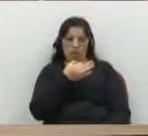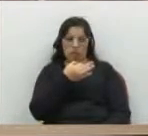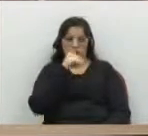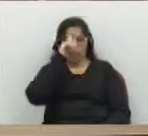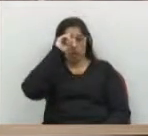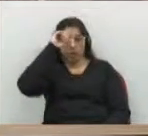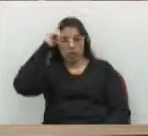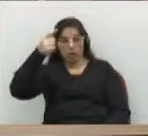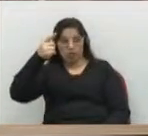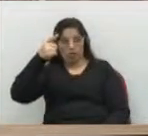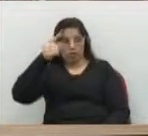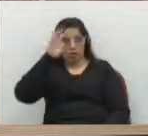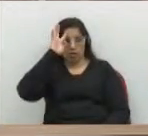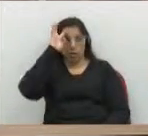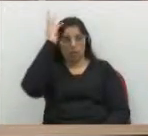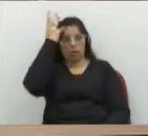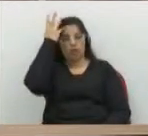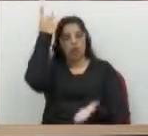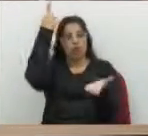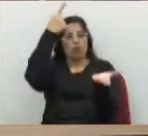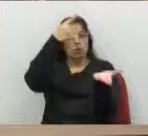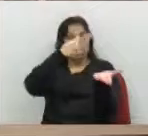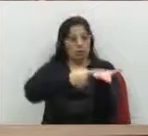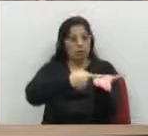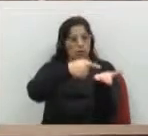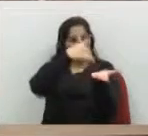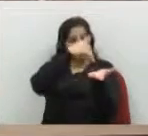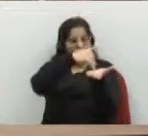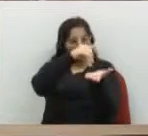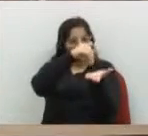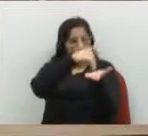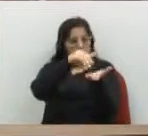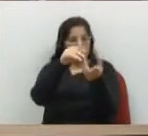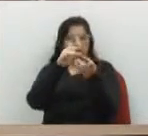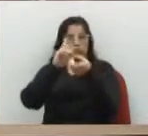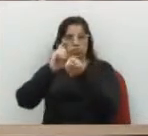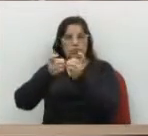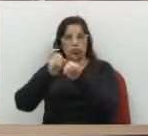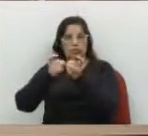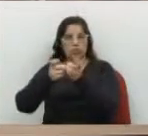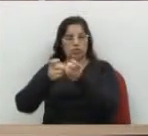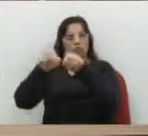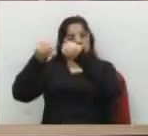e marque uma reunião com a secretária de Mobilidade Urbana para